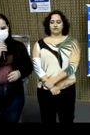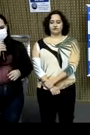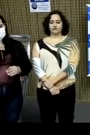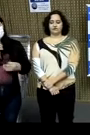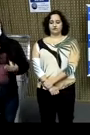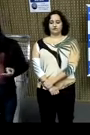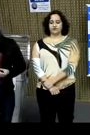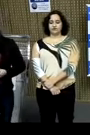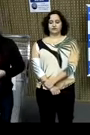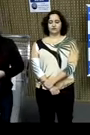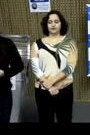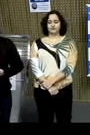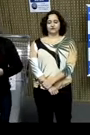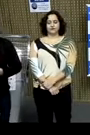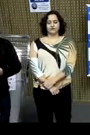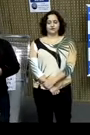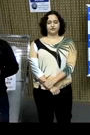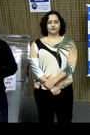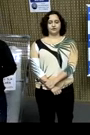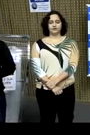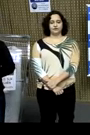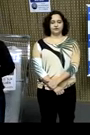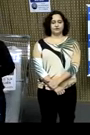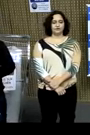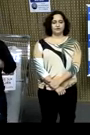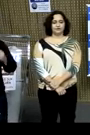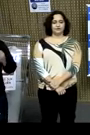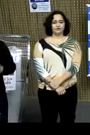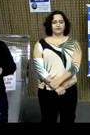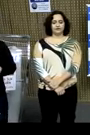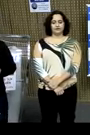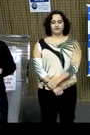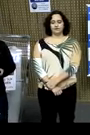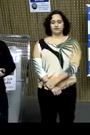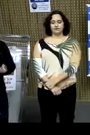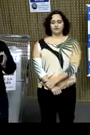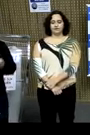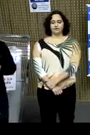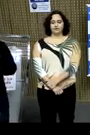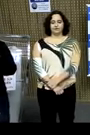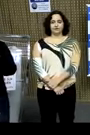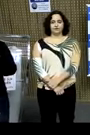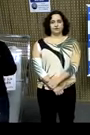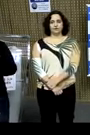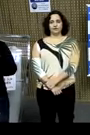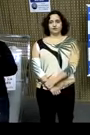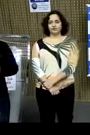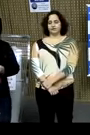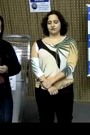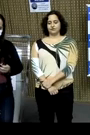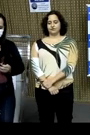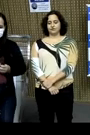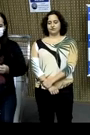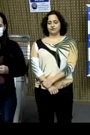2021. O percentual com solicitação de hemoglobina glicada para 1,3 no primeiro quadrimestre de